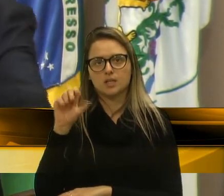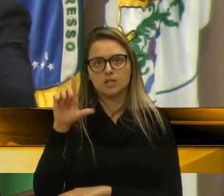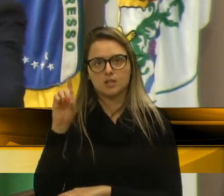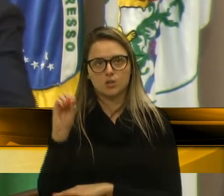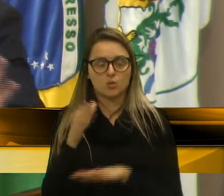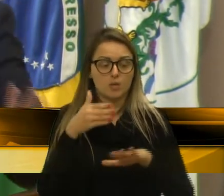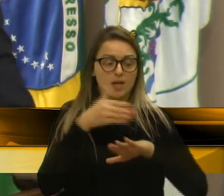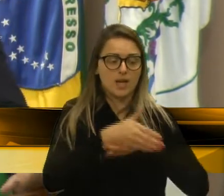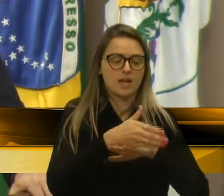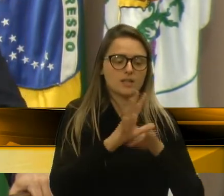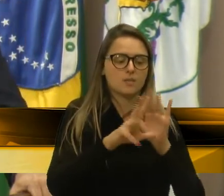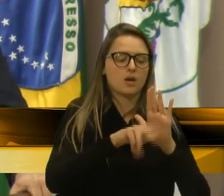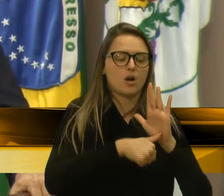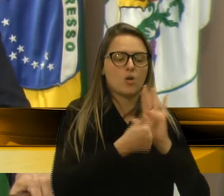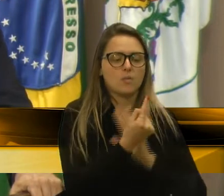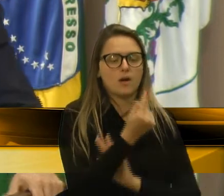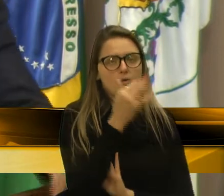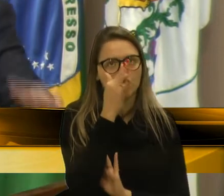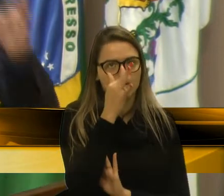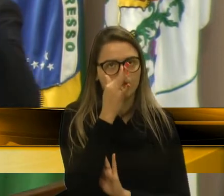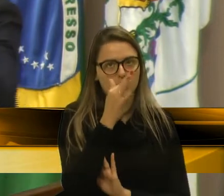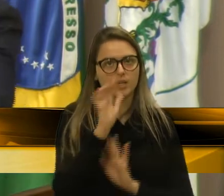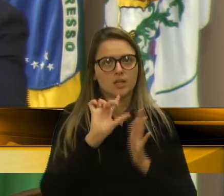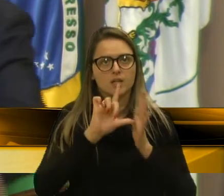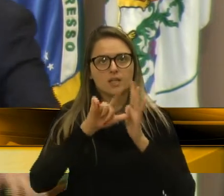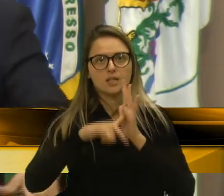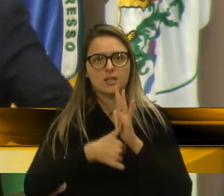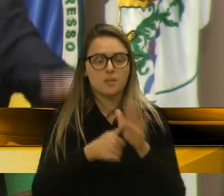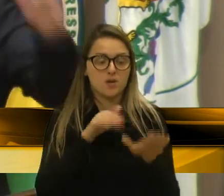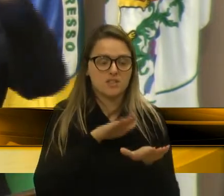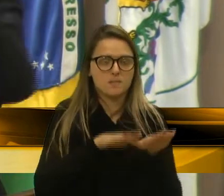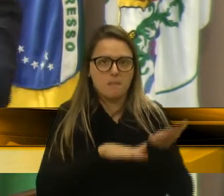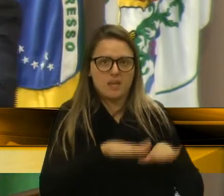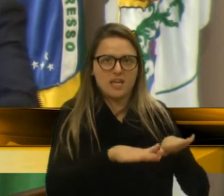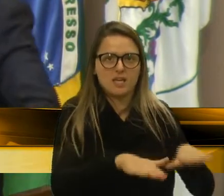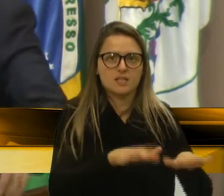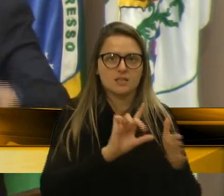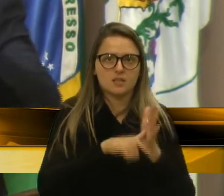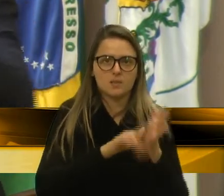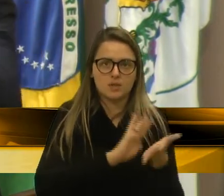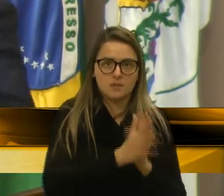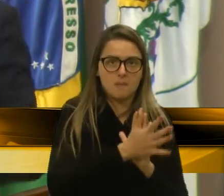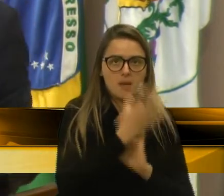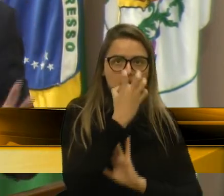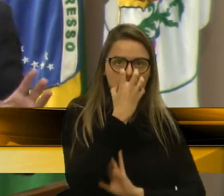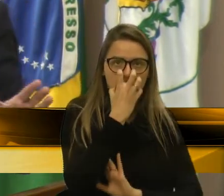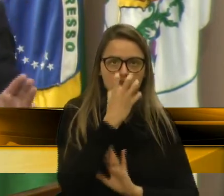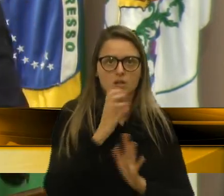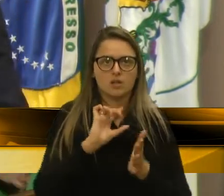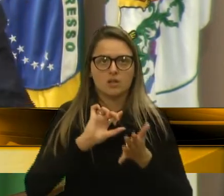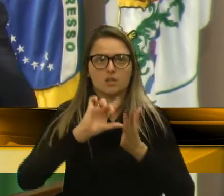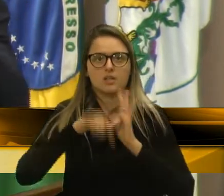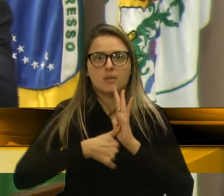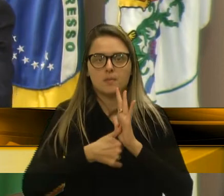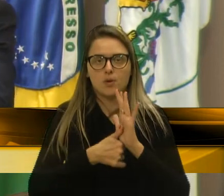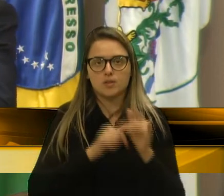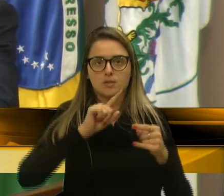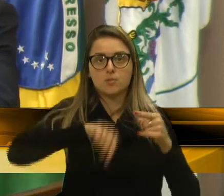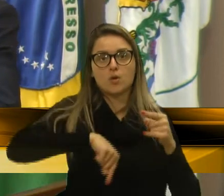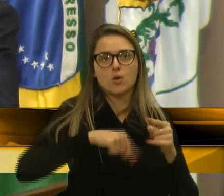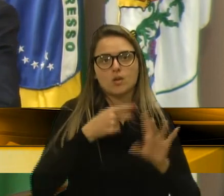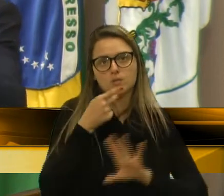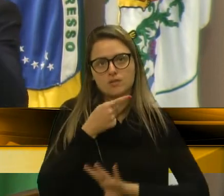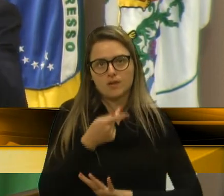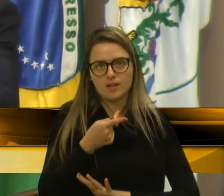para roubar uma flor. Depois vem, pisam no jardim, depois vem, matam o cachorro e depois roubam tua voz. Então tem que estancar esse